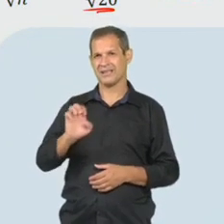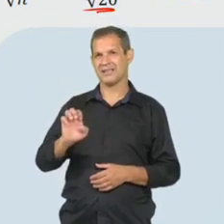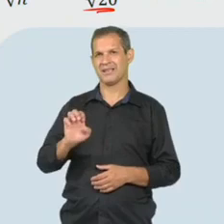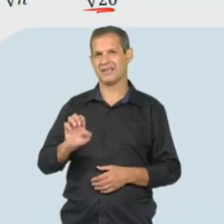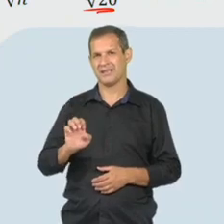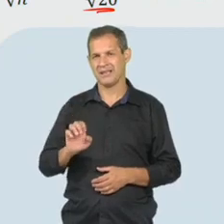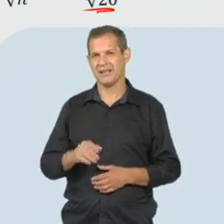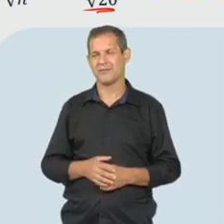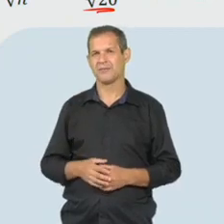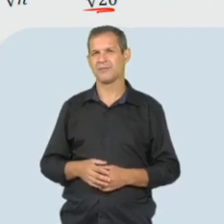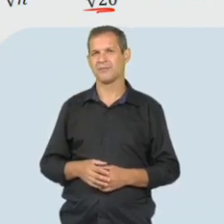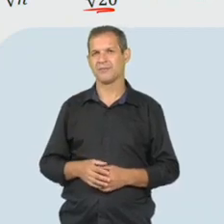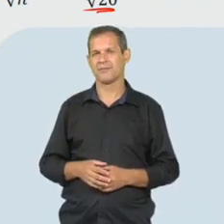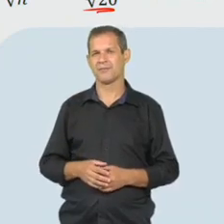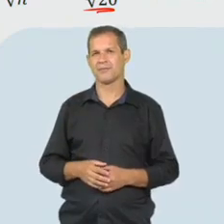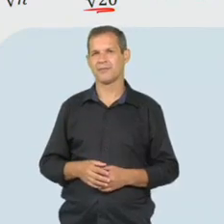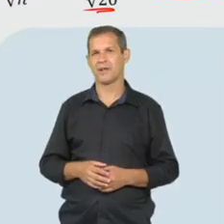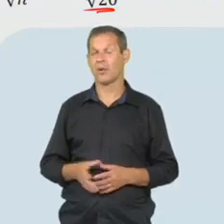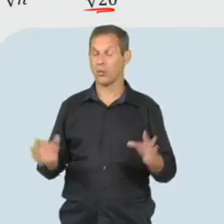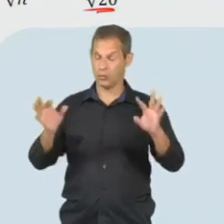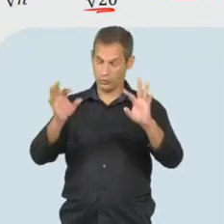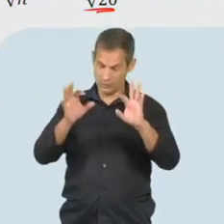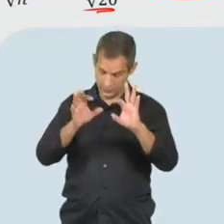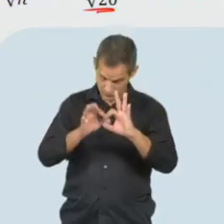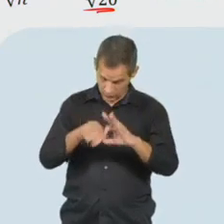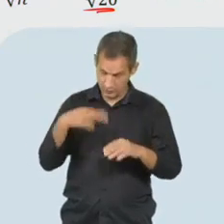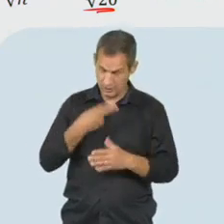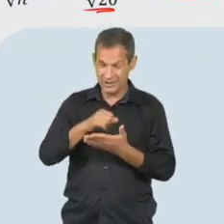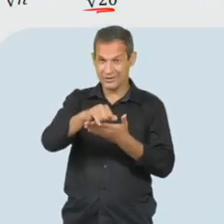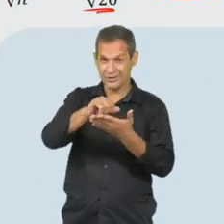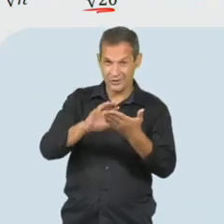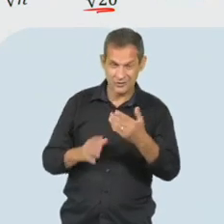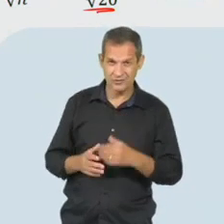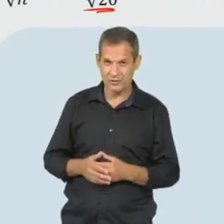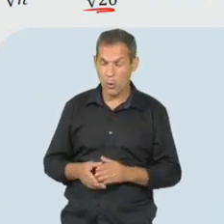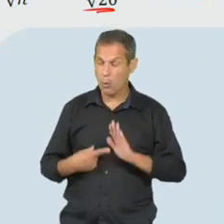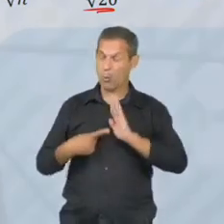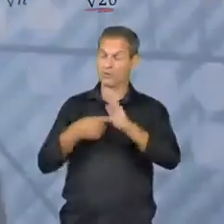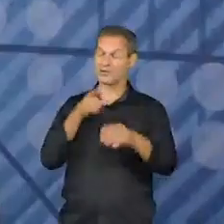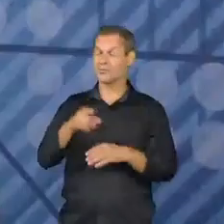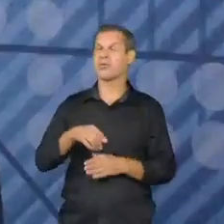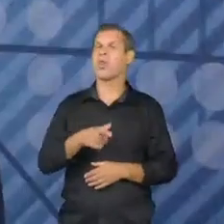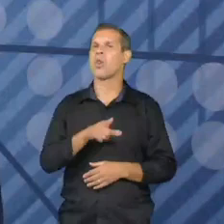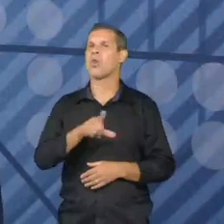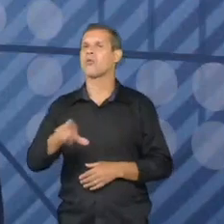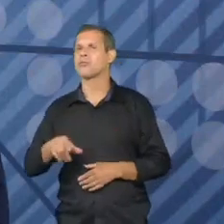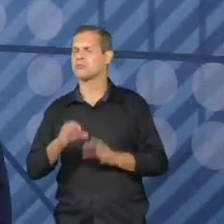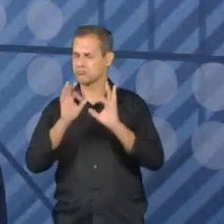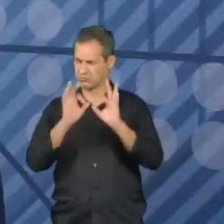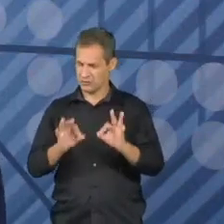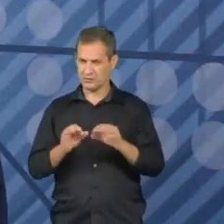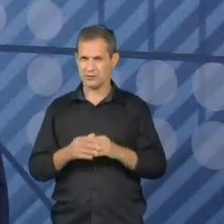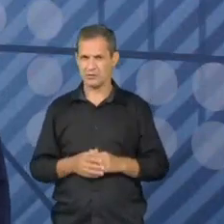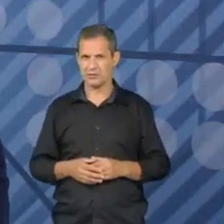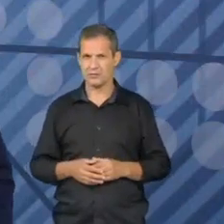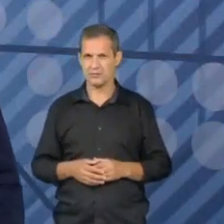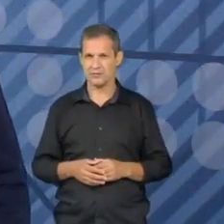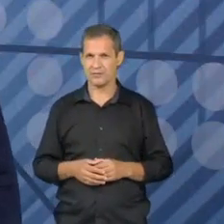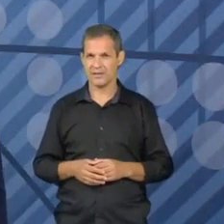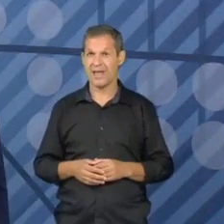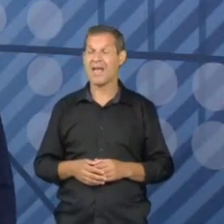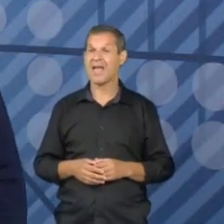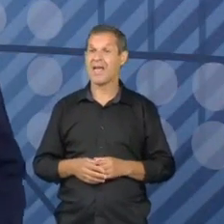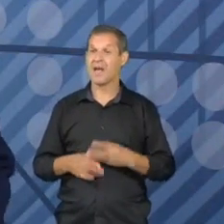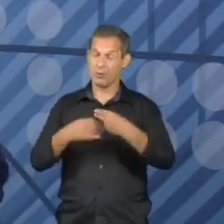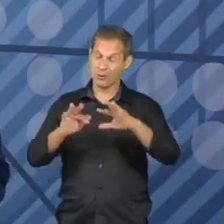de ELEFOA aqui, fechando o nosso exercício, mostrando aqui para você novamente o passo a passo. É uma coisa